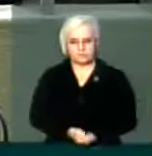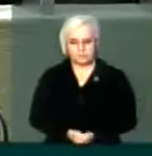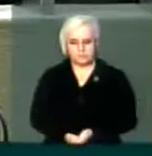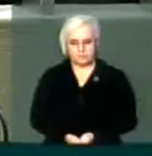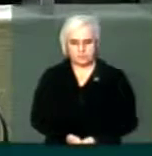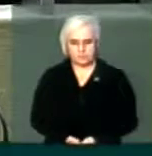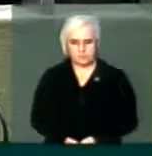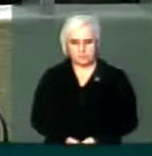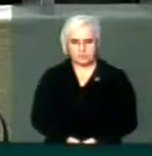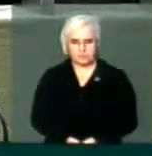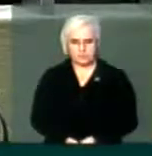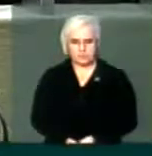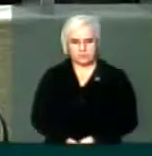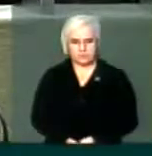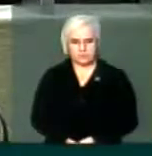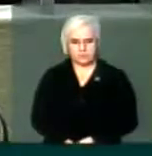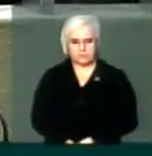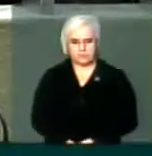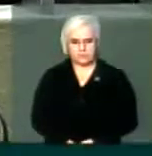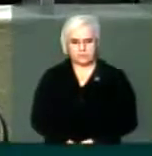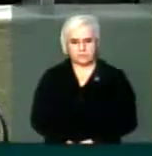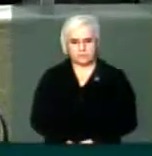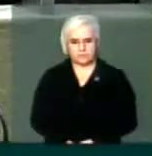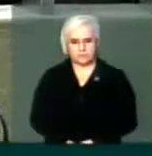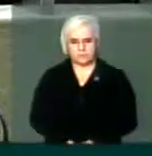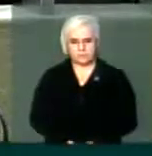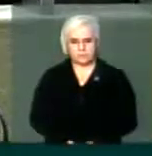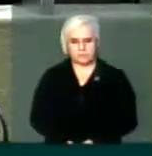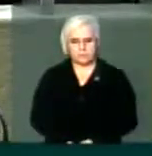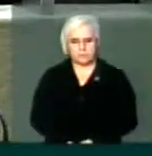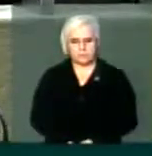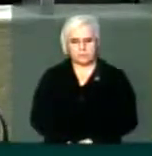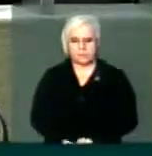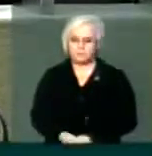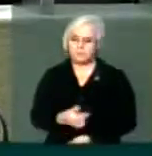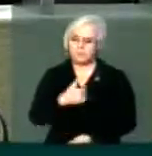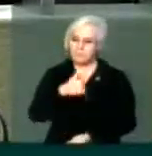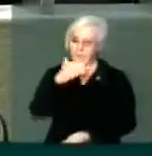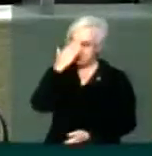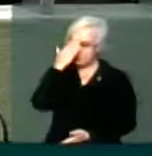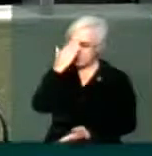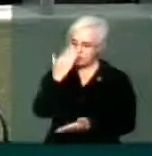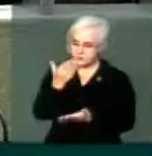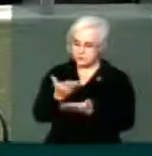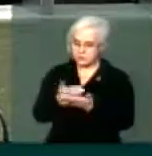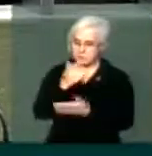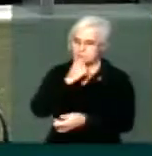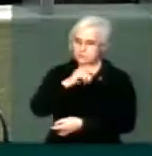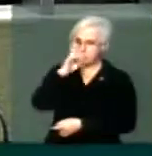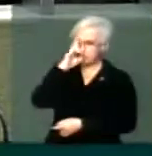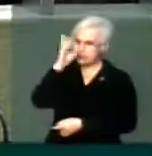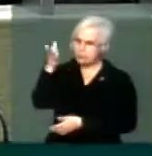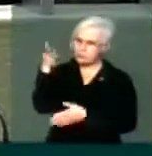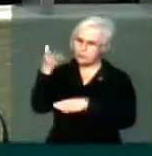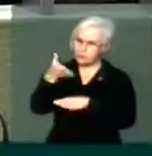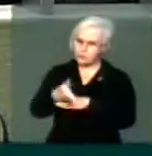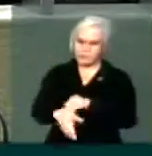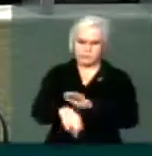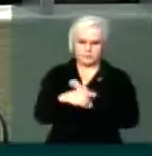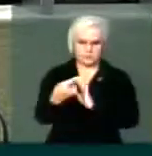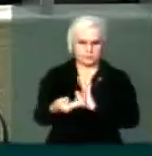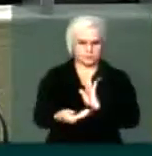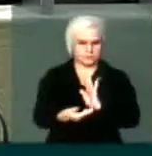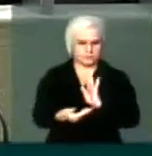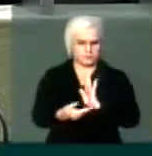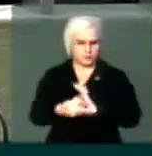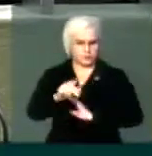querido deputado Mauro Benevides. Eu acredito que o senhor fazia parte dessa casa quando